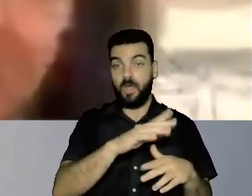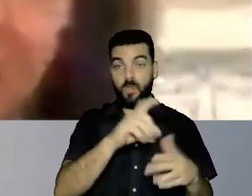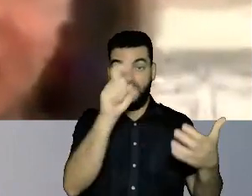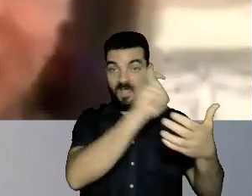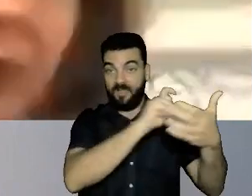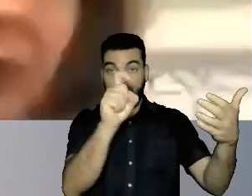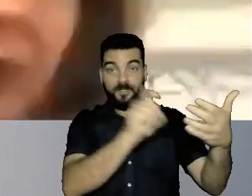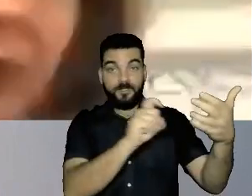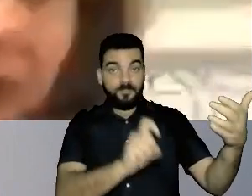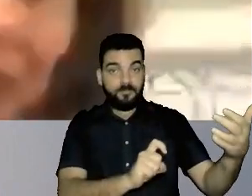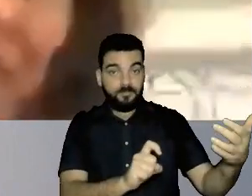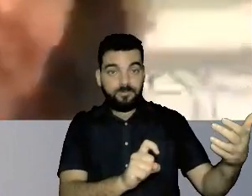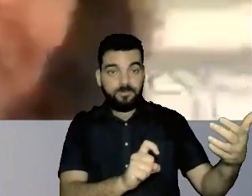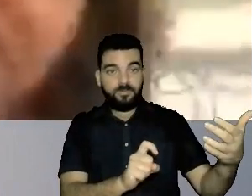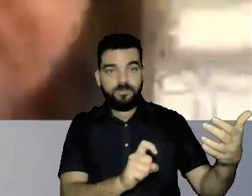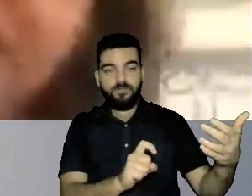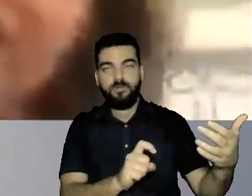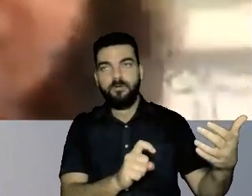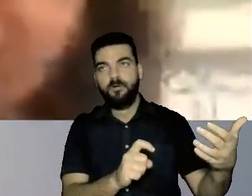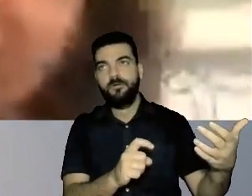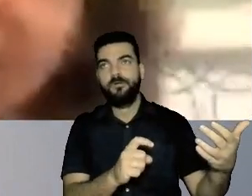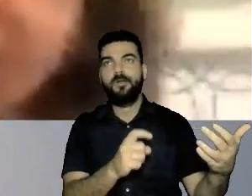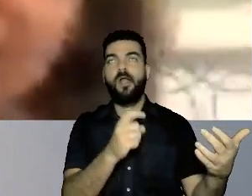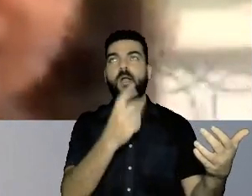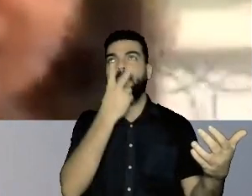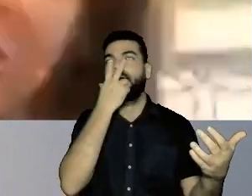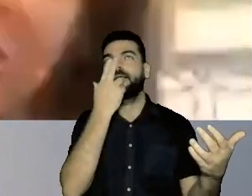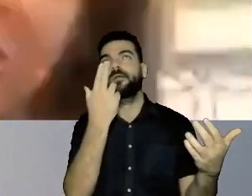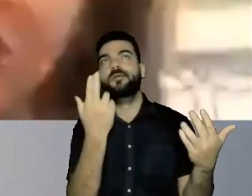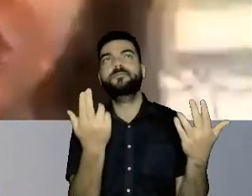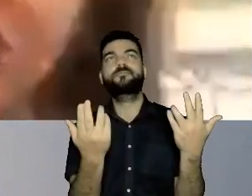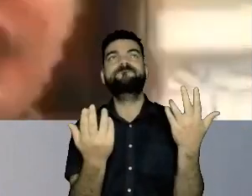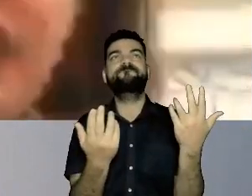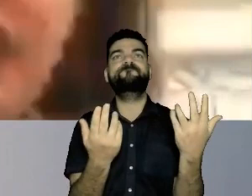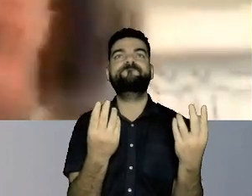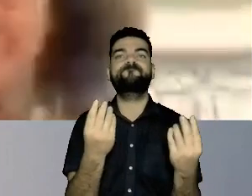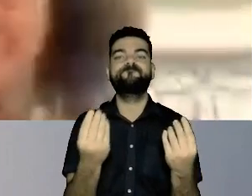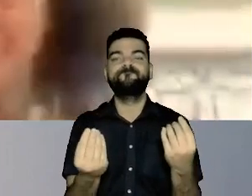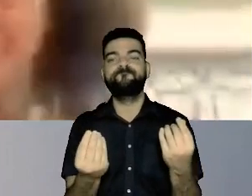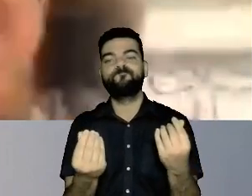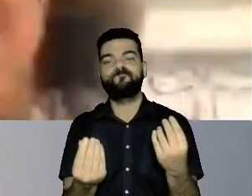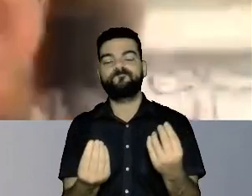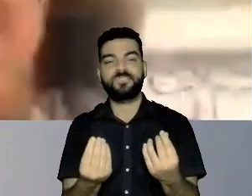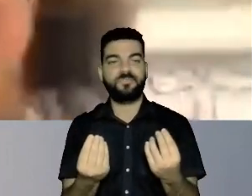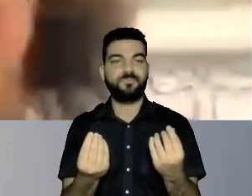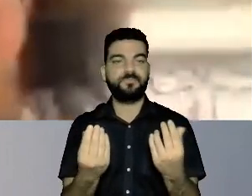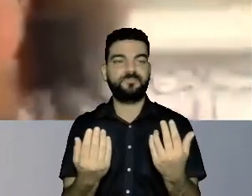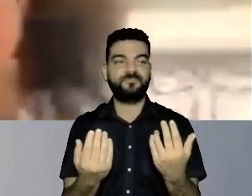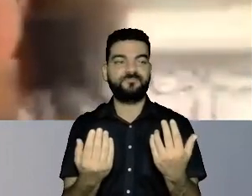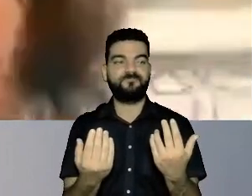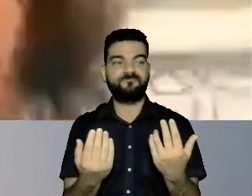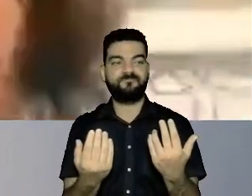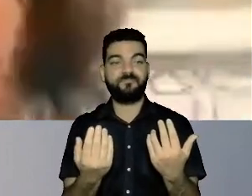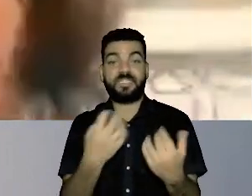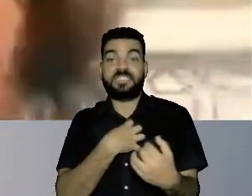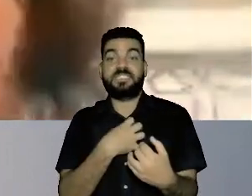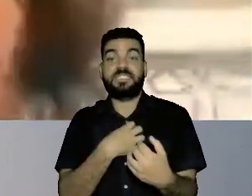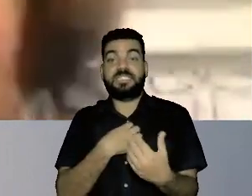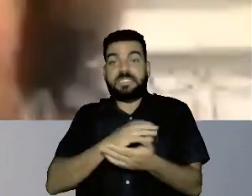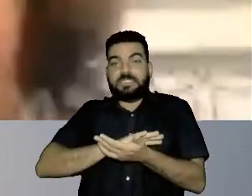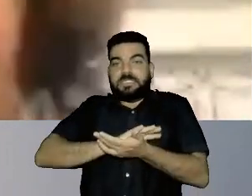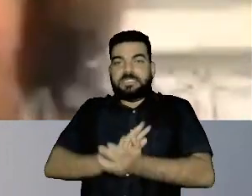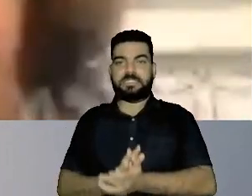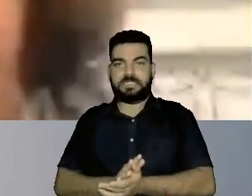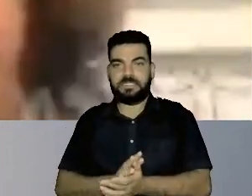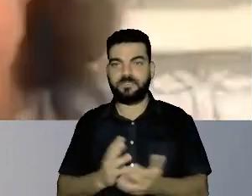é um espaço, e às vezes o espaço do grafite é um espaço também que